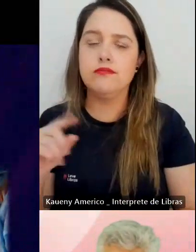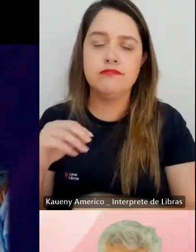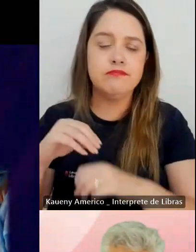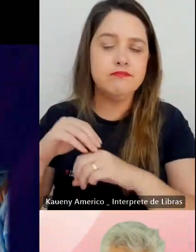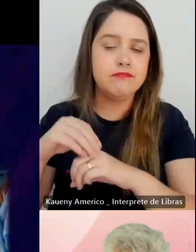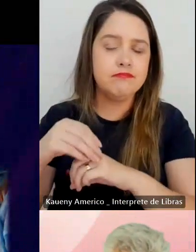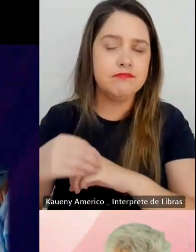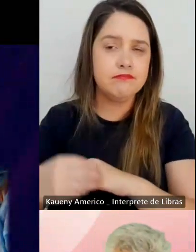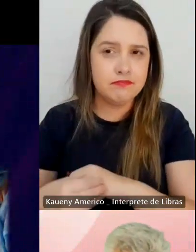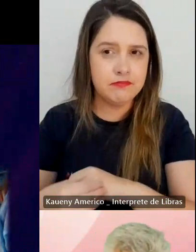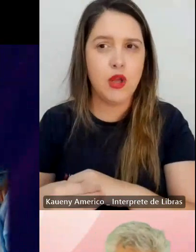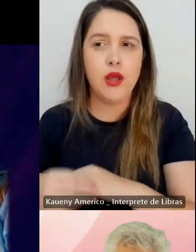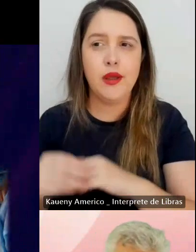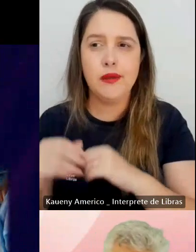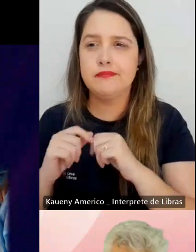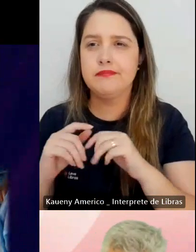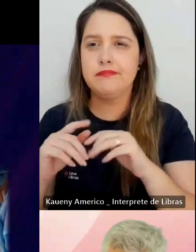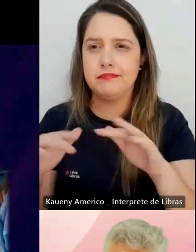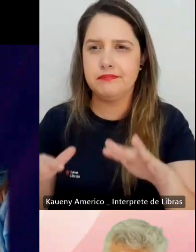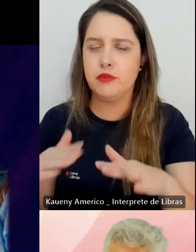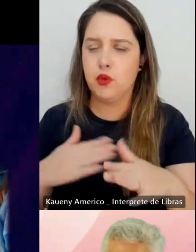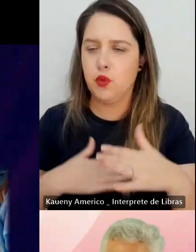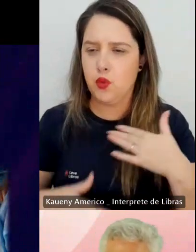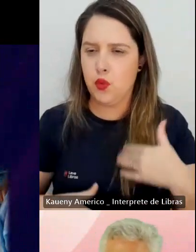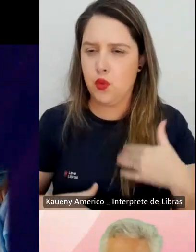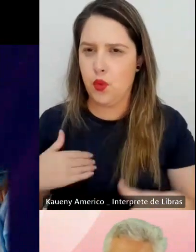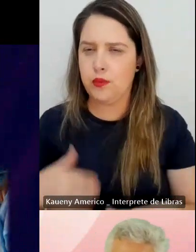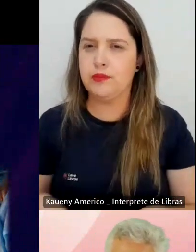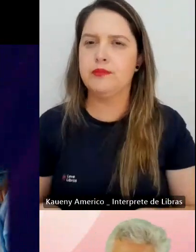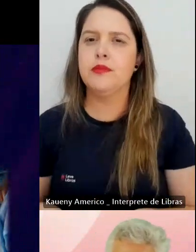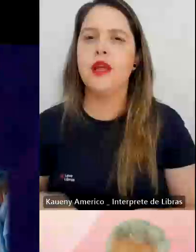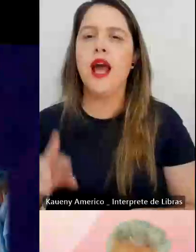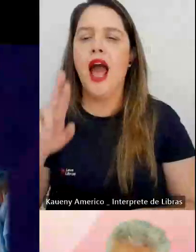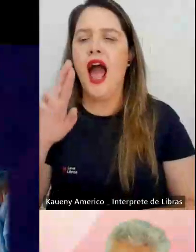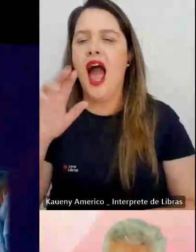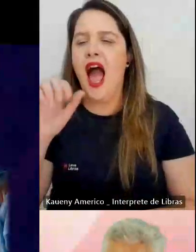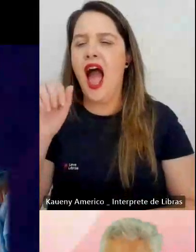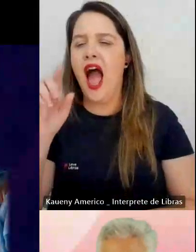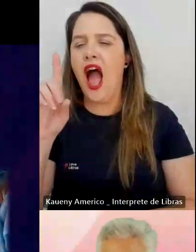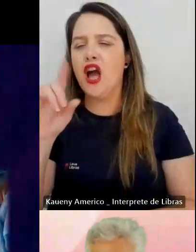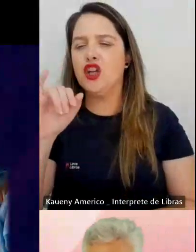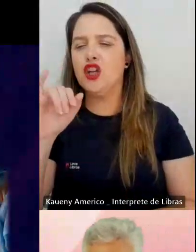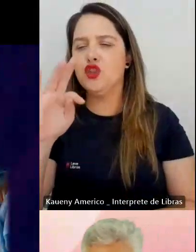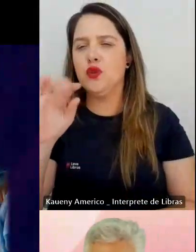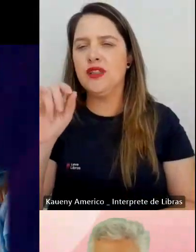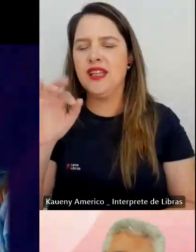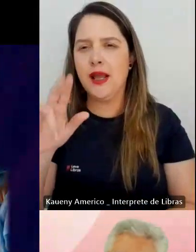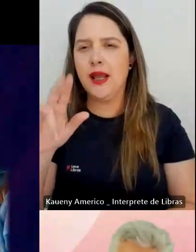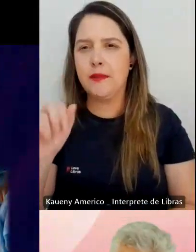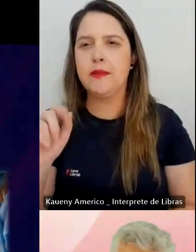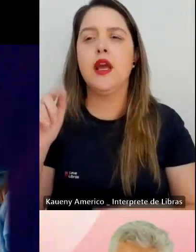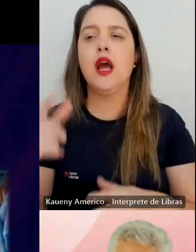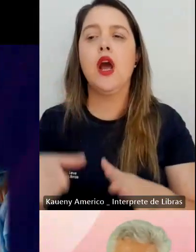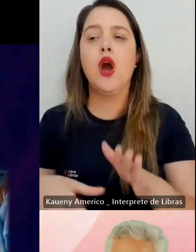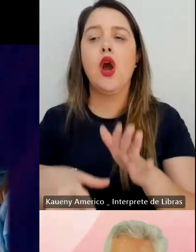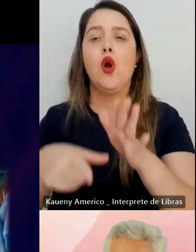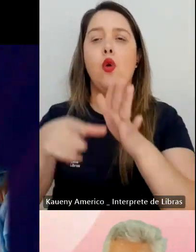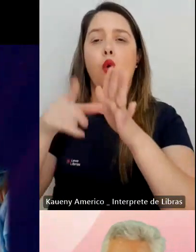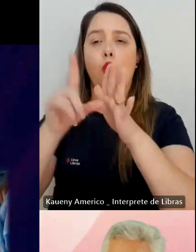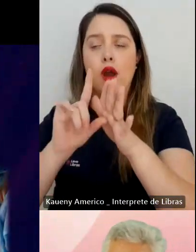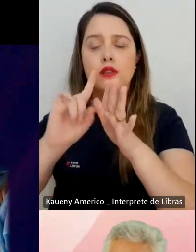se esparramado pelo corpo. A radioterapia ela pode ser usada antes ou depois.